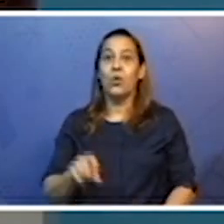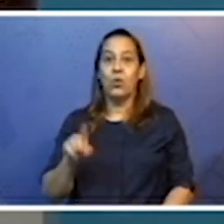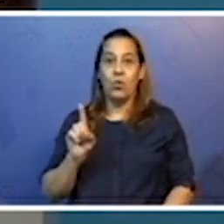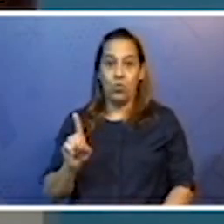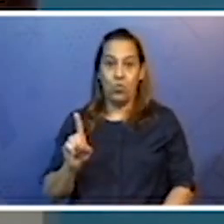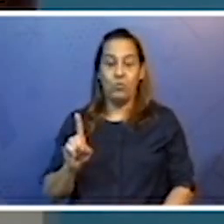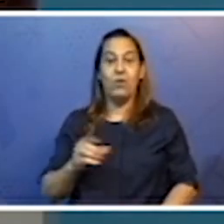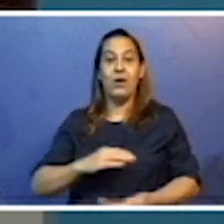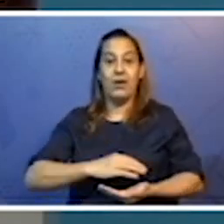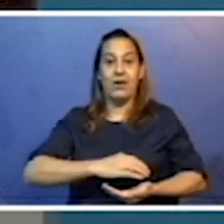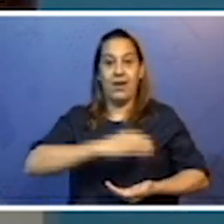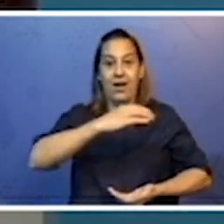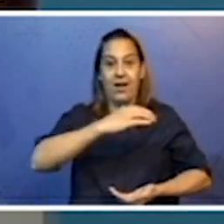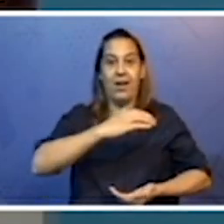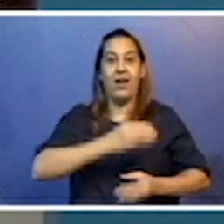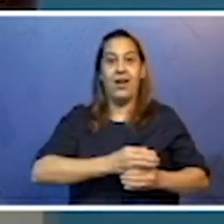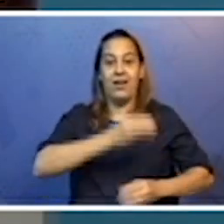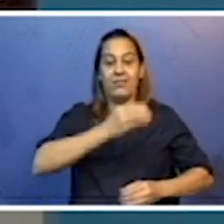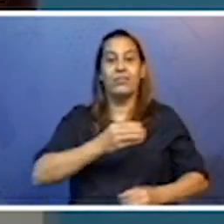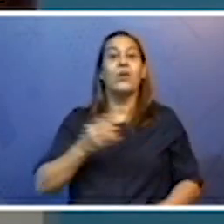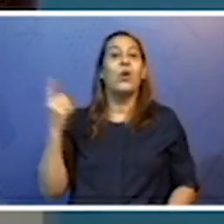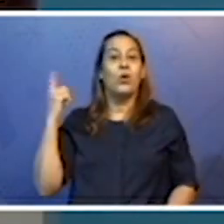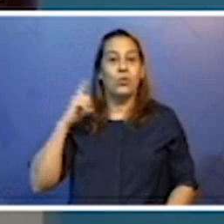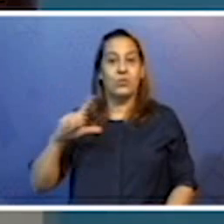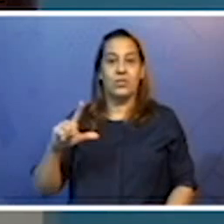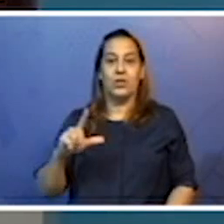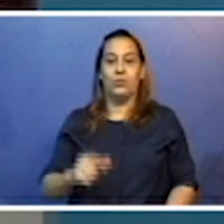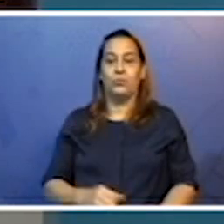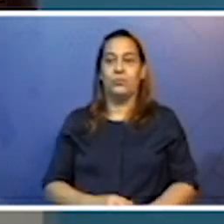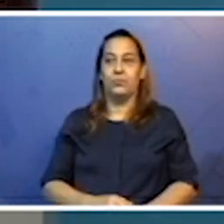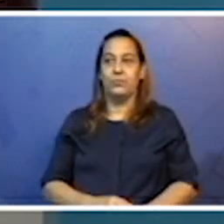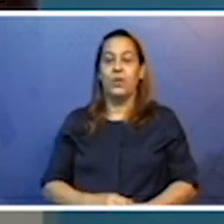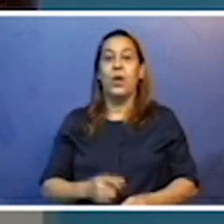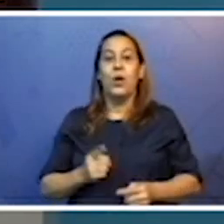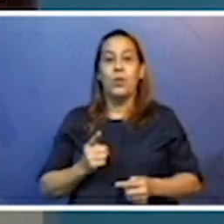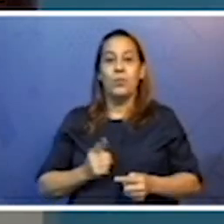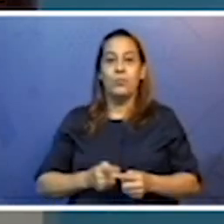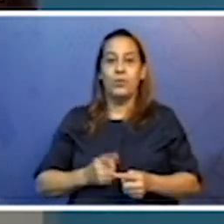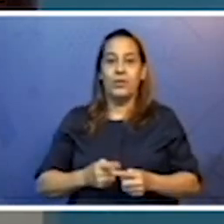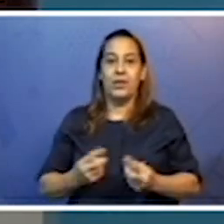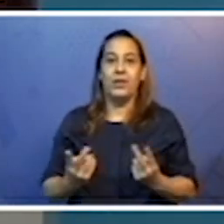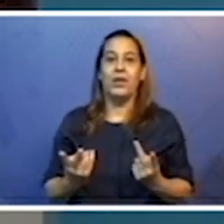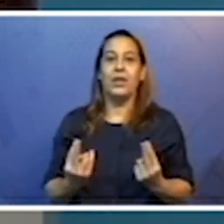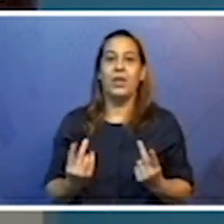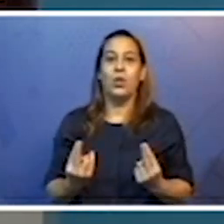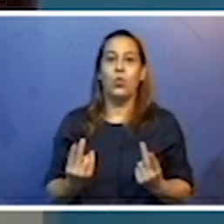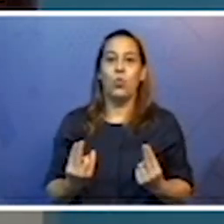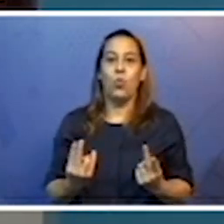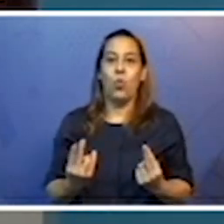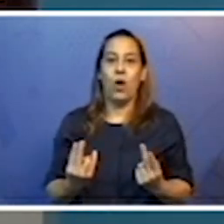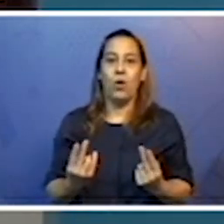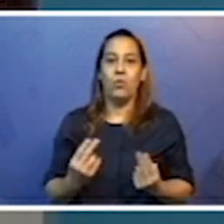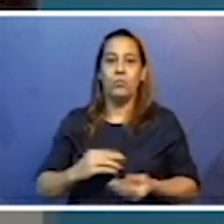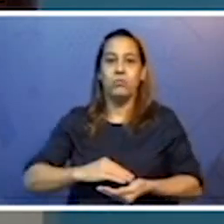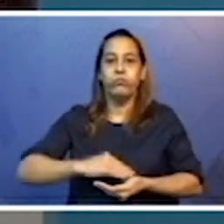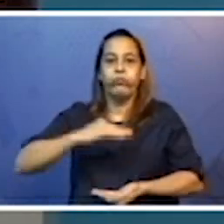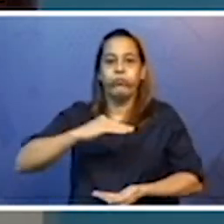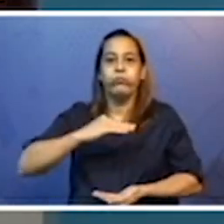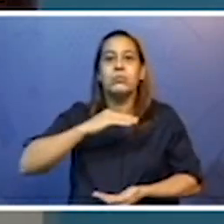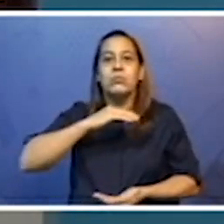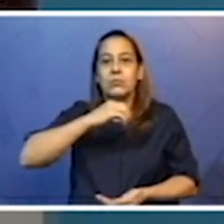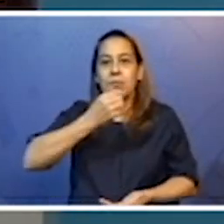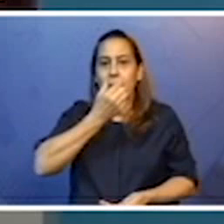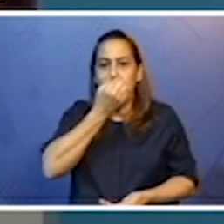garrafas? Uma garrafa. Por quê? Porque eu tenho a mesma capacidade, 2 litros